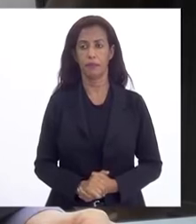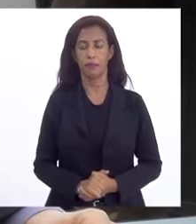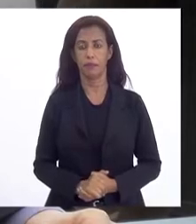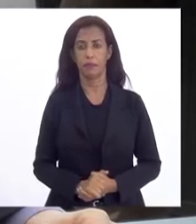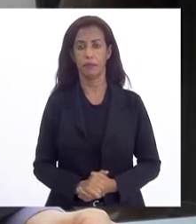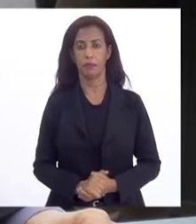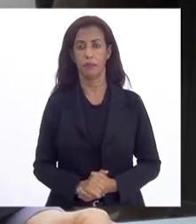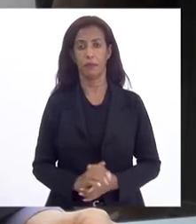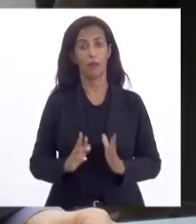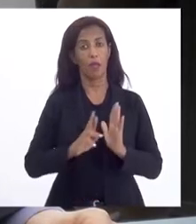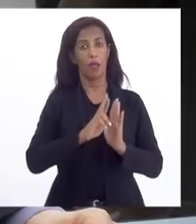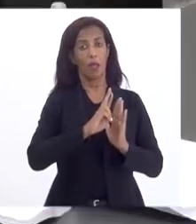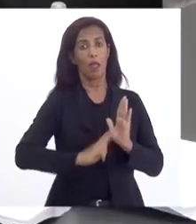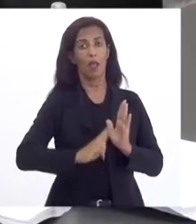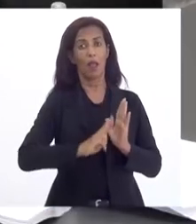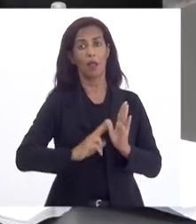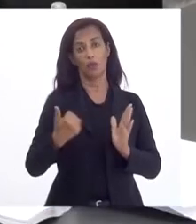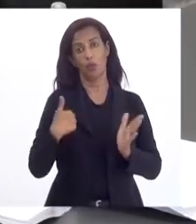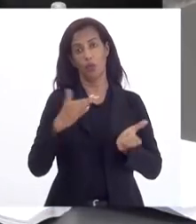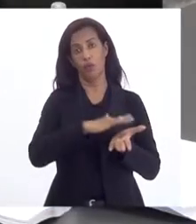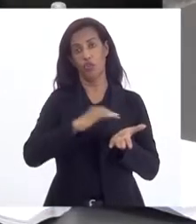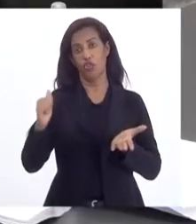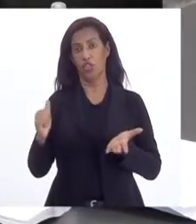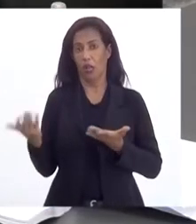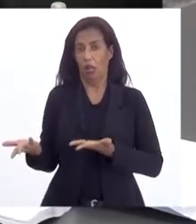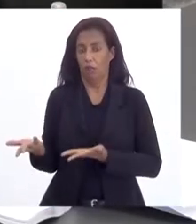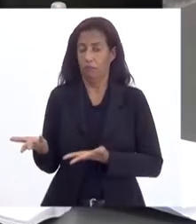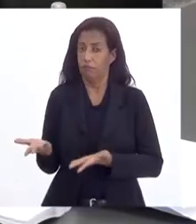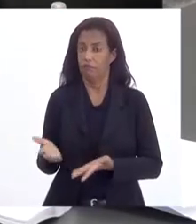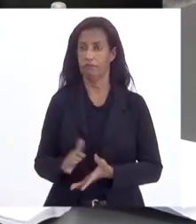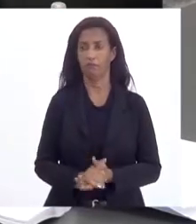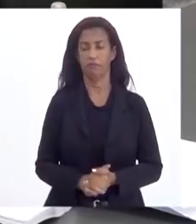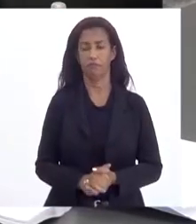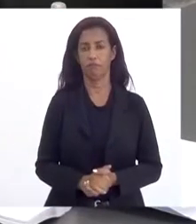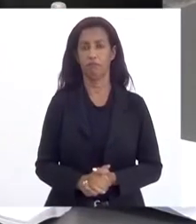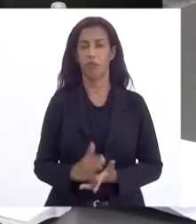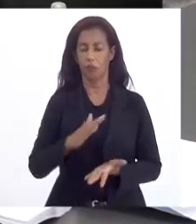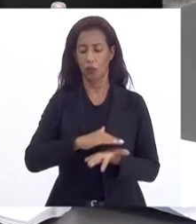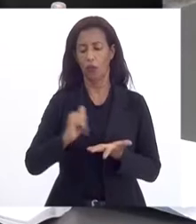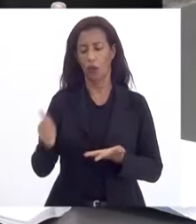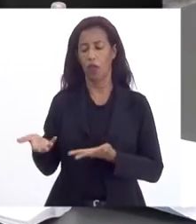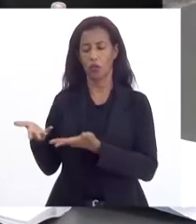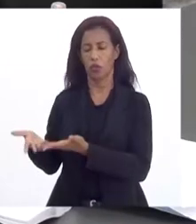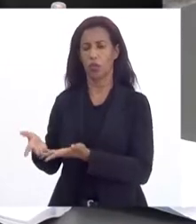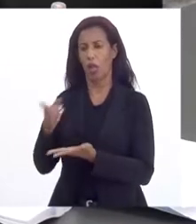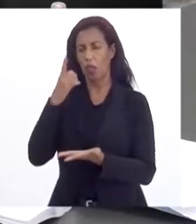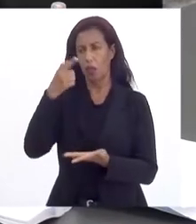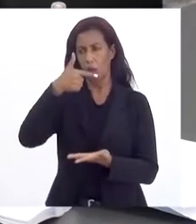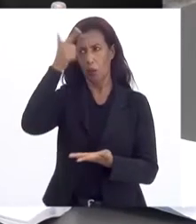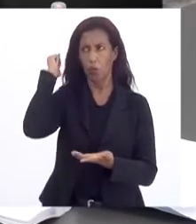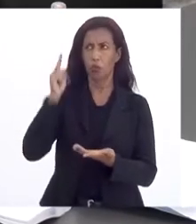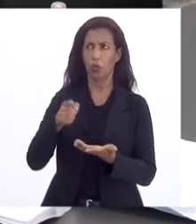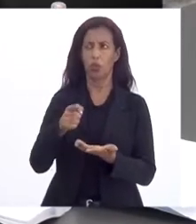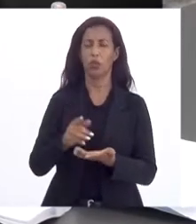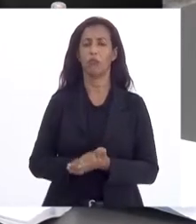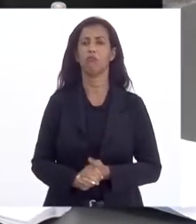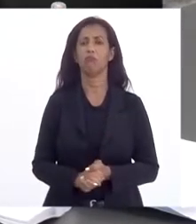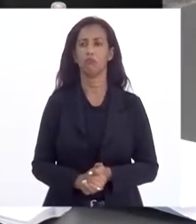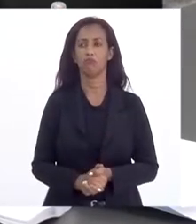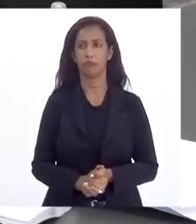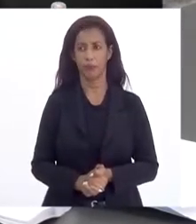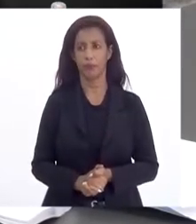O relator não está presente, para eu tirar de pauta, então. A não ser que todos sejam... Não, não, na verdade, não. Se o deputado Luiz Paulo, assim, coloca em votação...